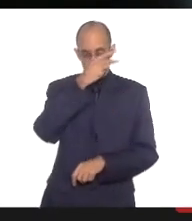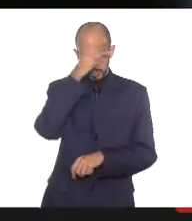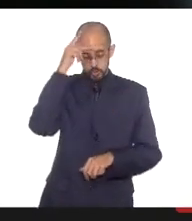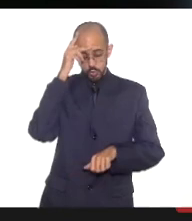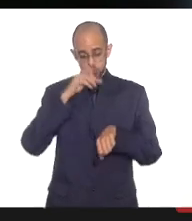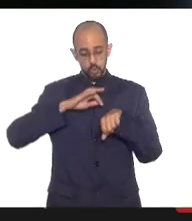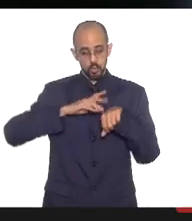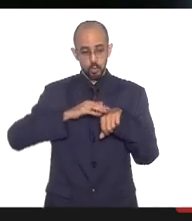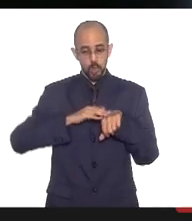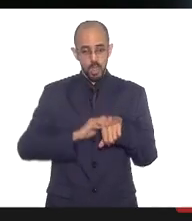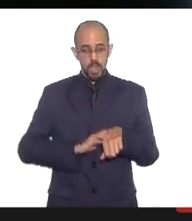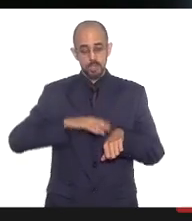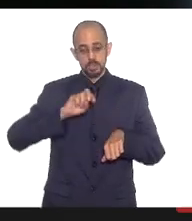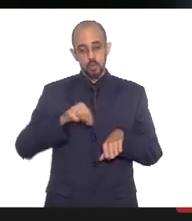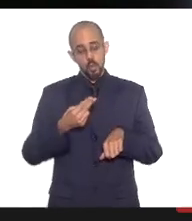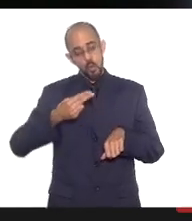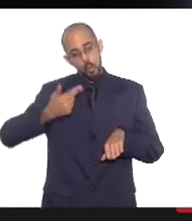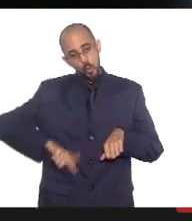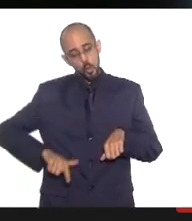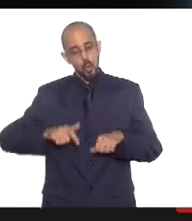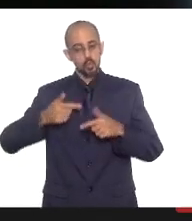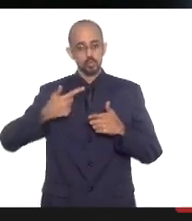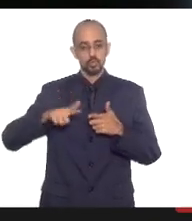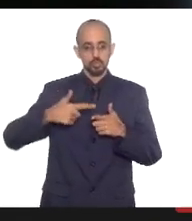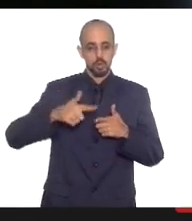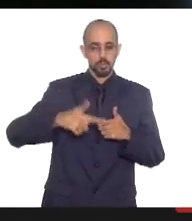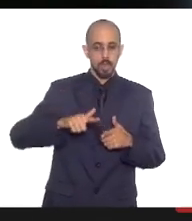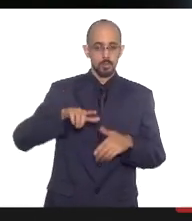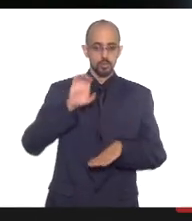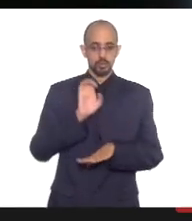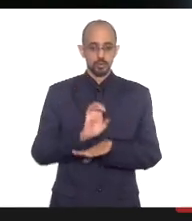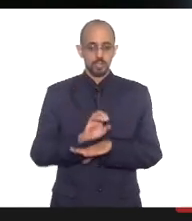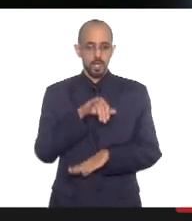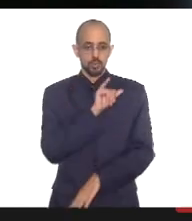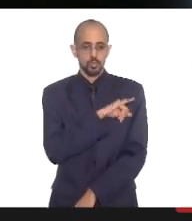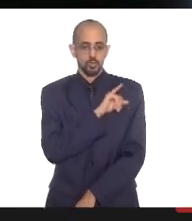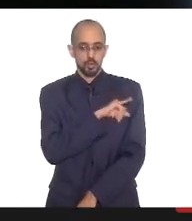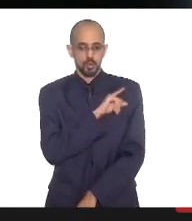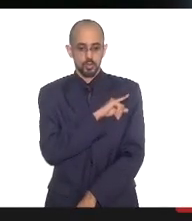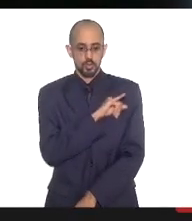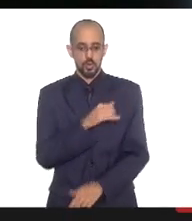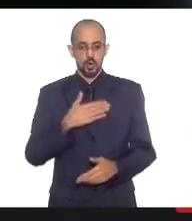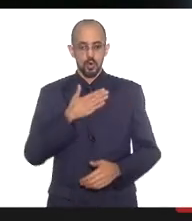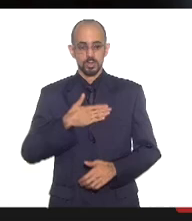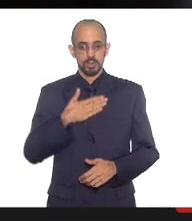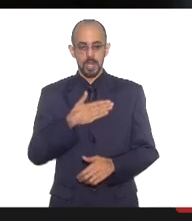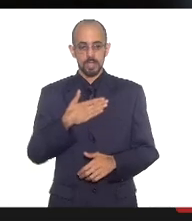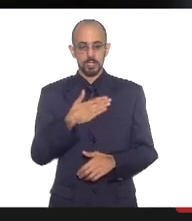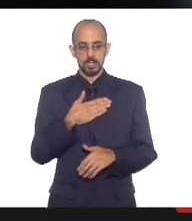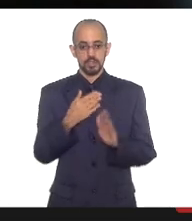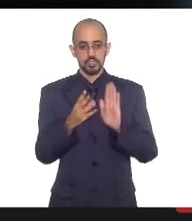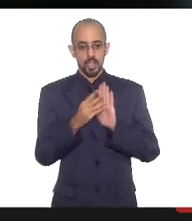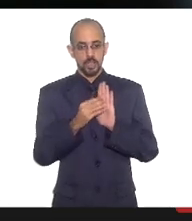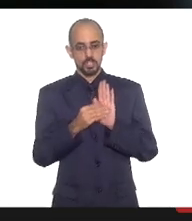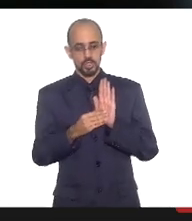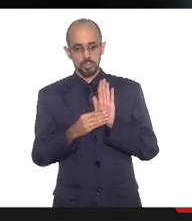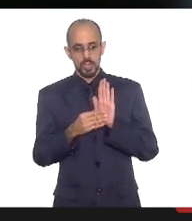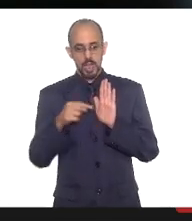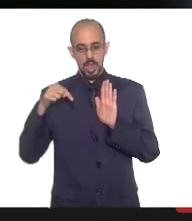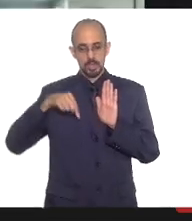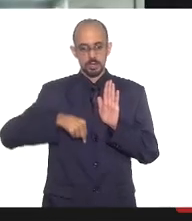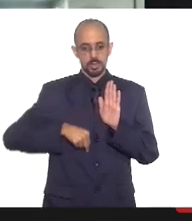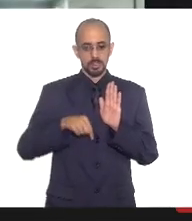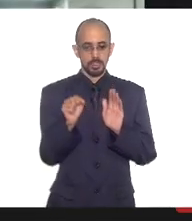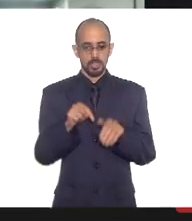comorbidade ou outras questões no estado do Rio de Janeiro eu gostaria de registrar aqui a presença é a da